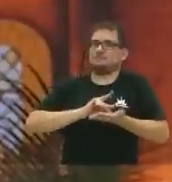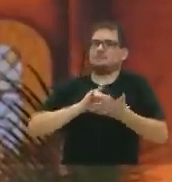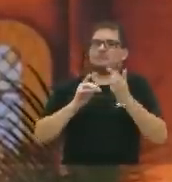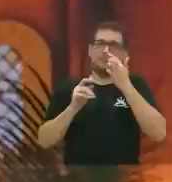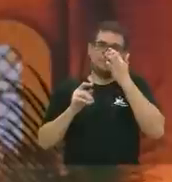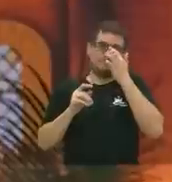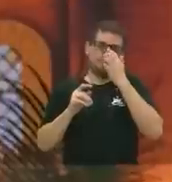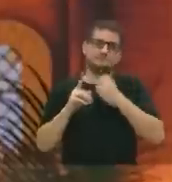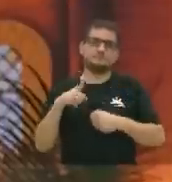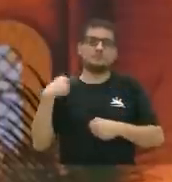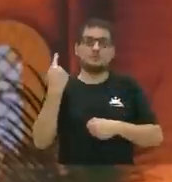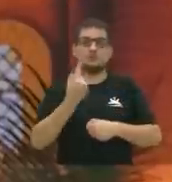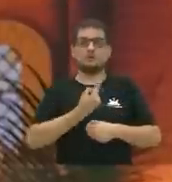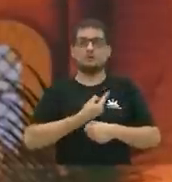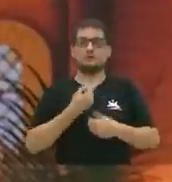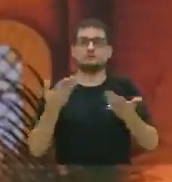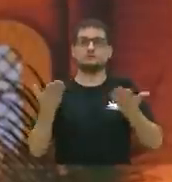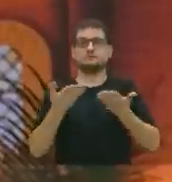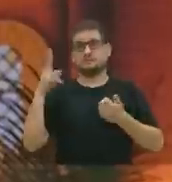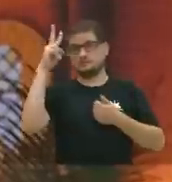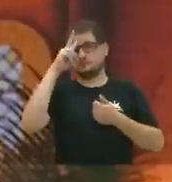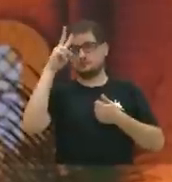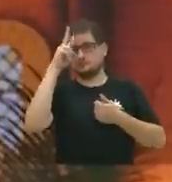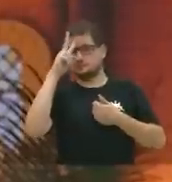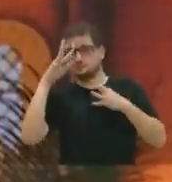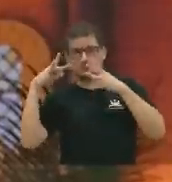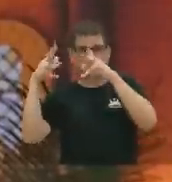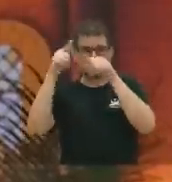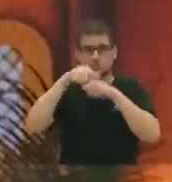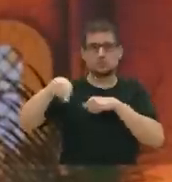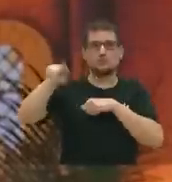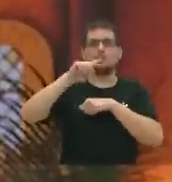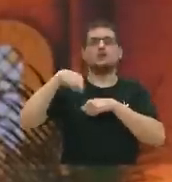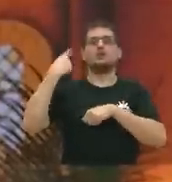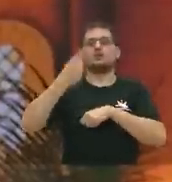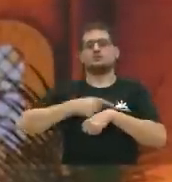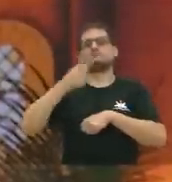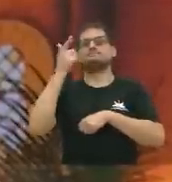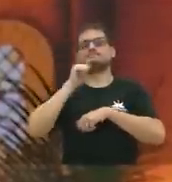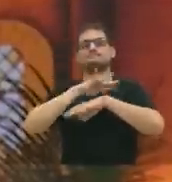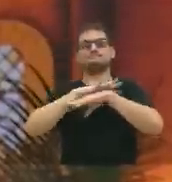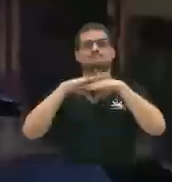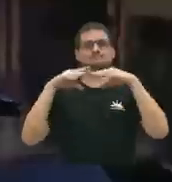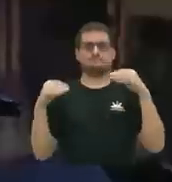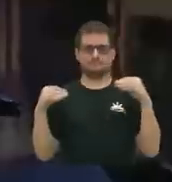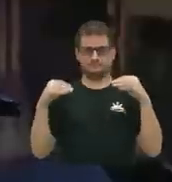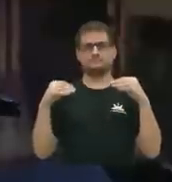Celebrar e tudo isso é ser curado,